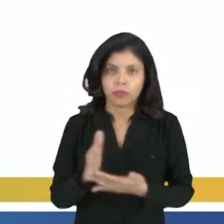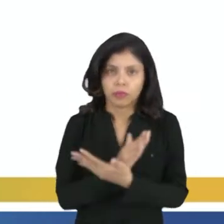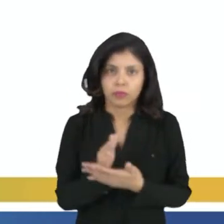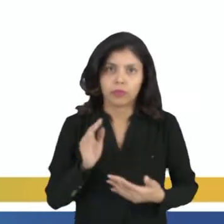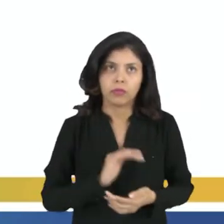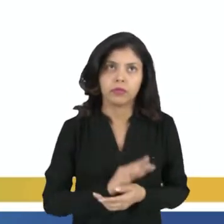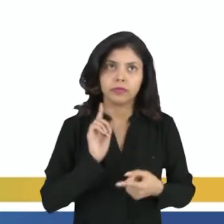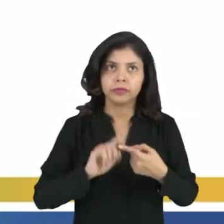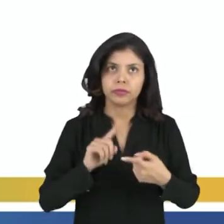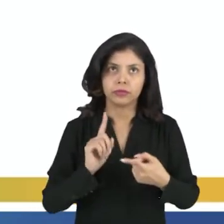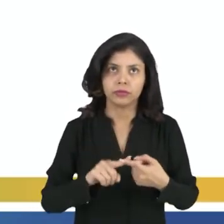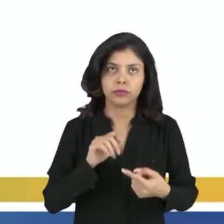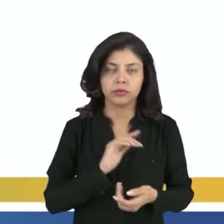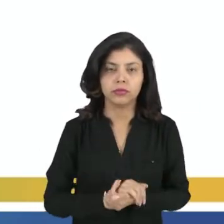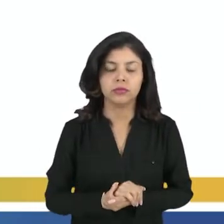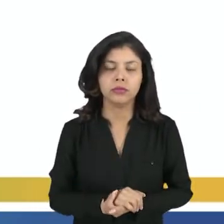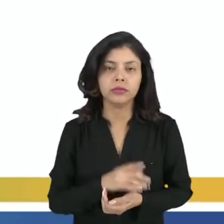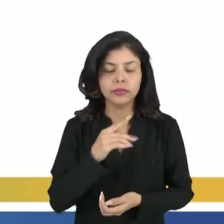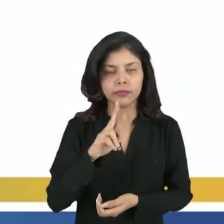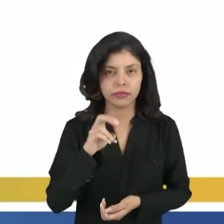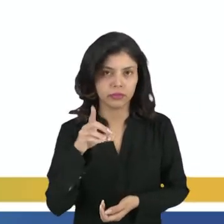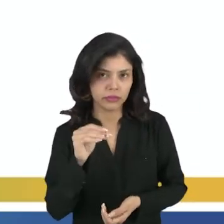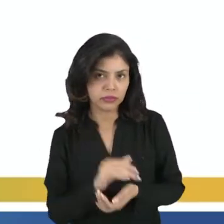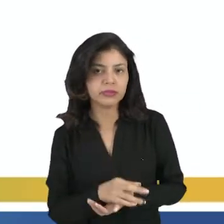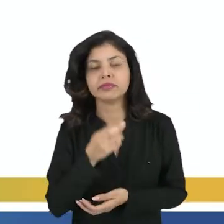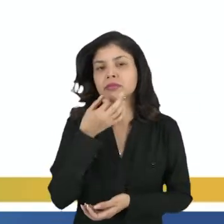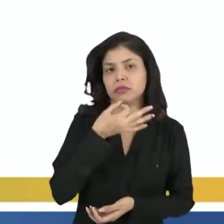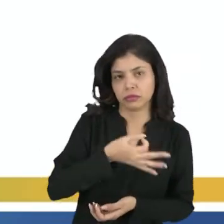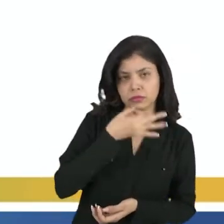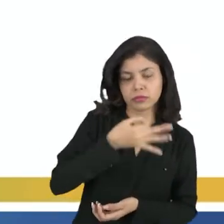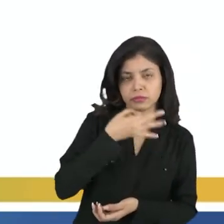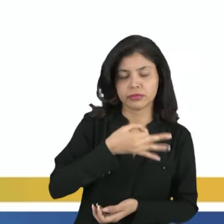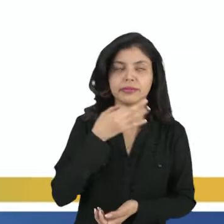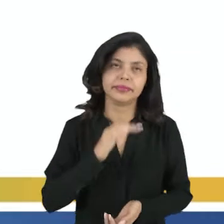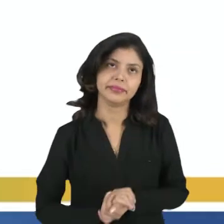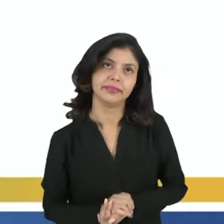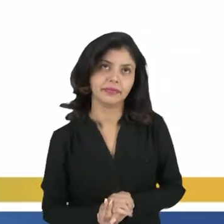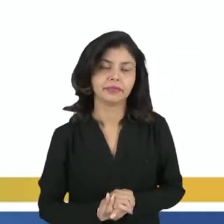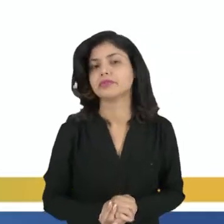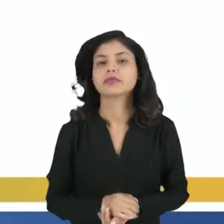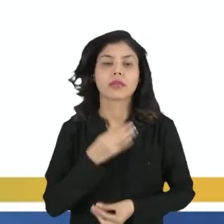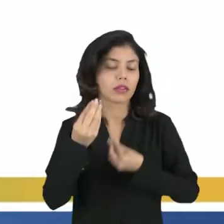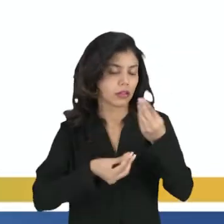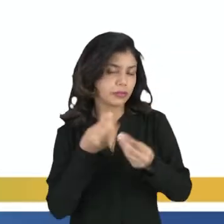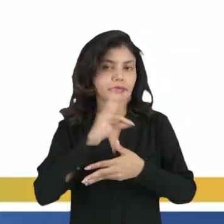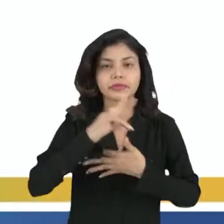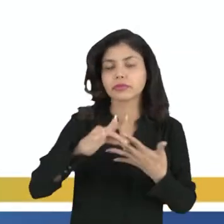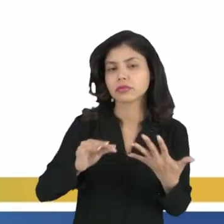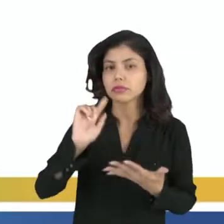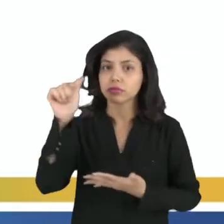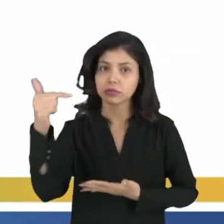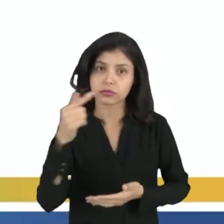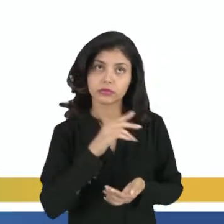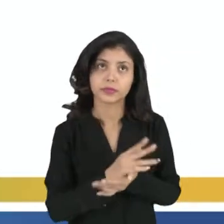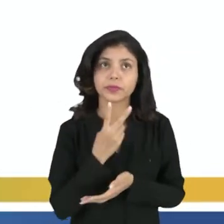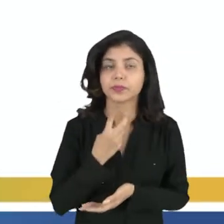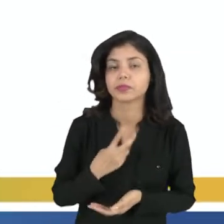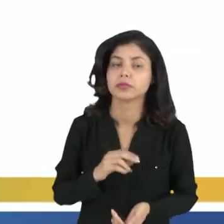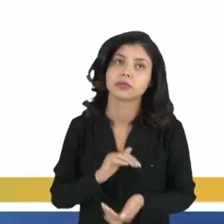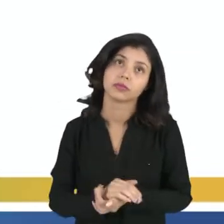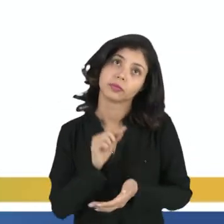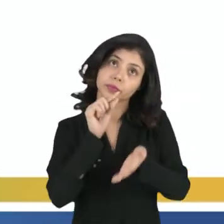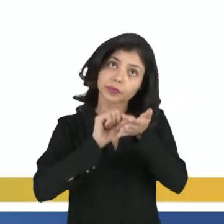alguns. Nós temos os operadores argumentativos, tá, que vão servir ali como elemento de outra voz. Nós temos também